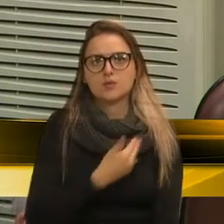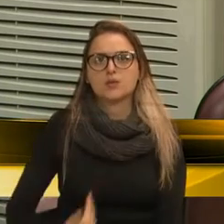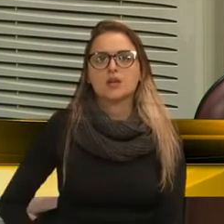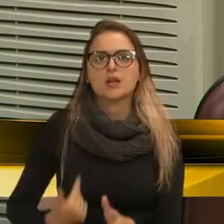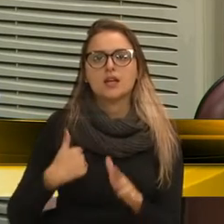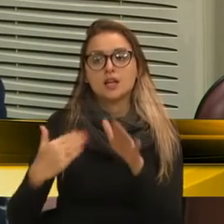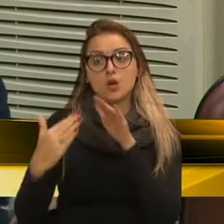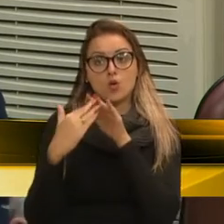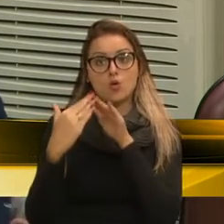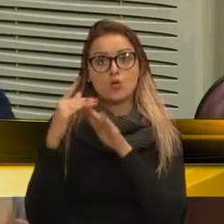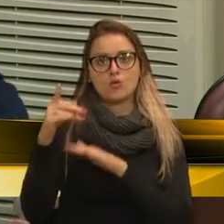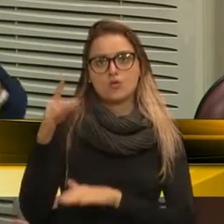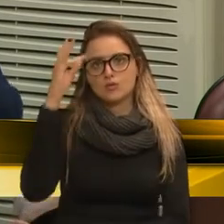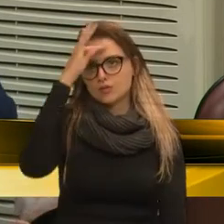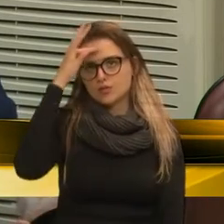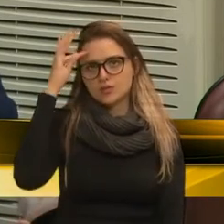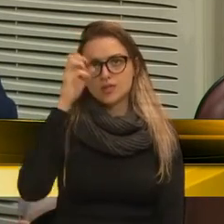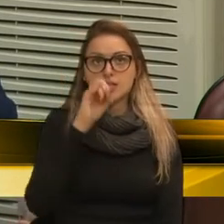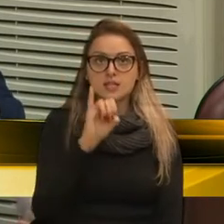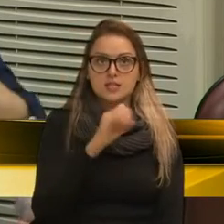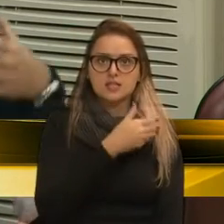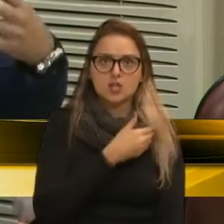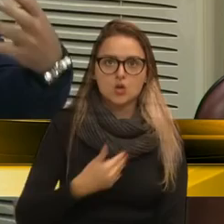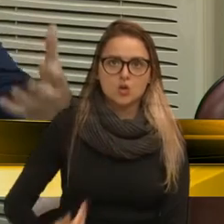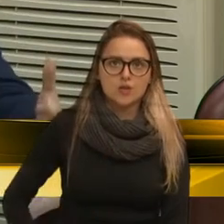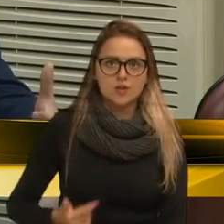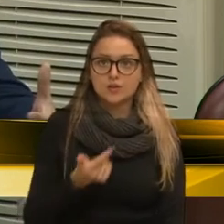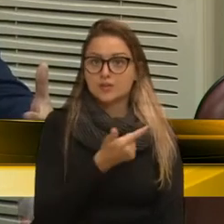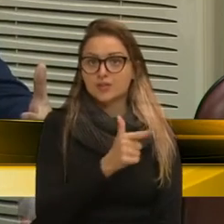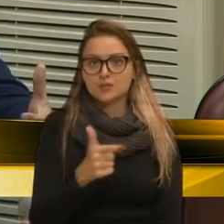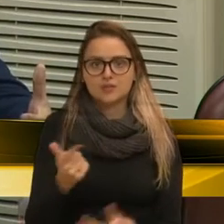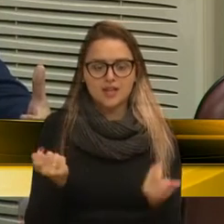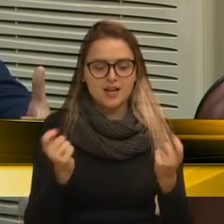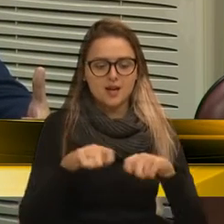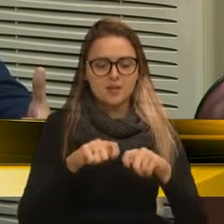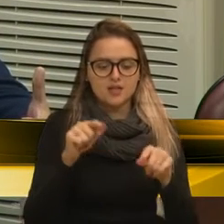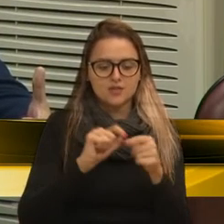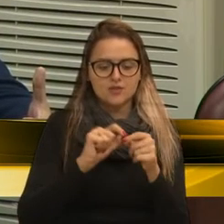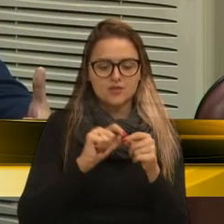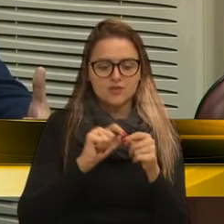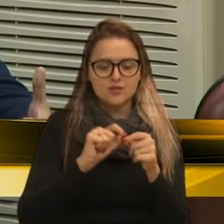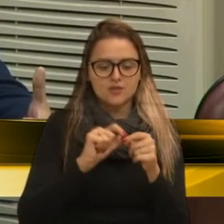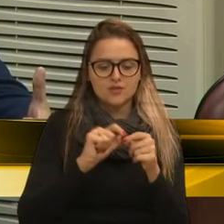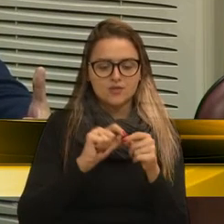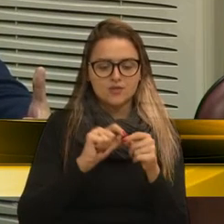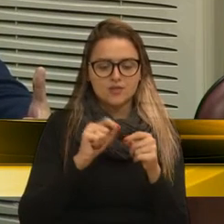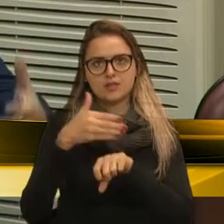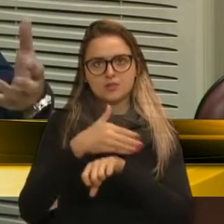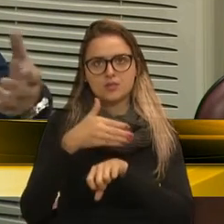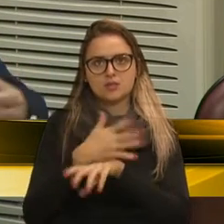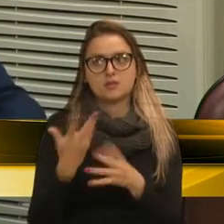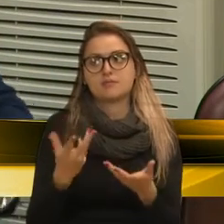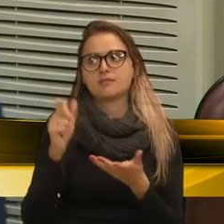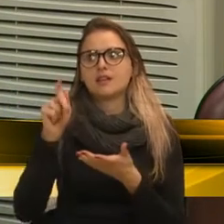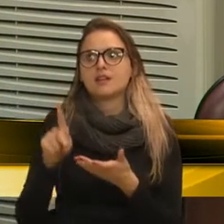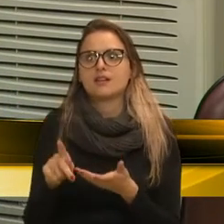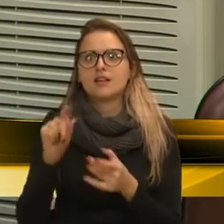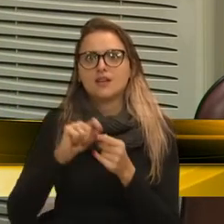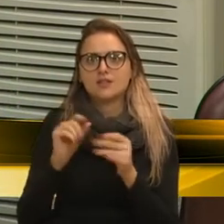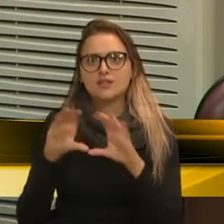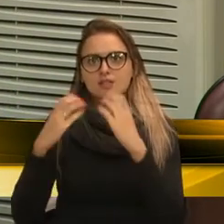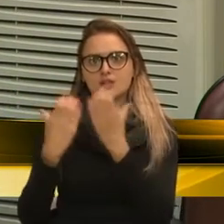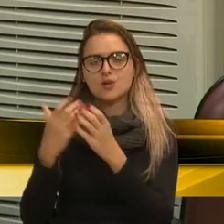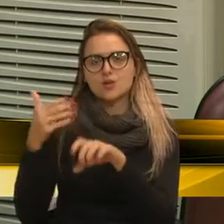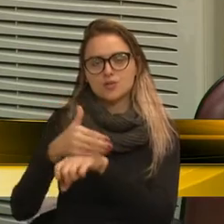senhor se o governo não tem a capacidade de envolver a cidade a festa da uva veracidade da festa da